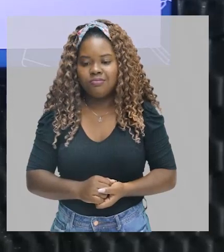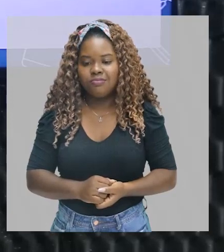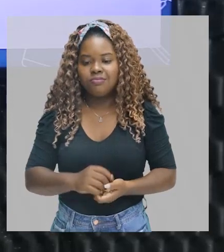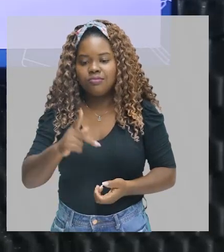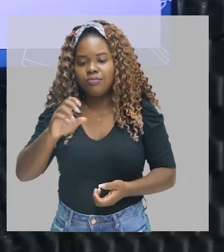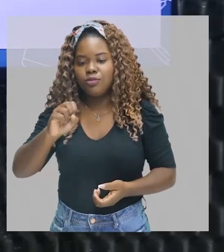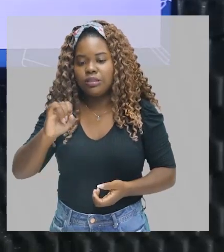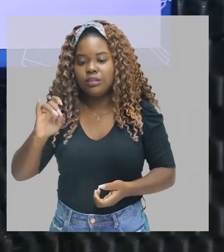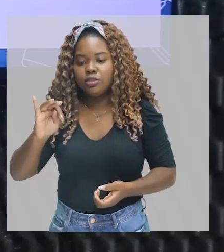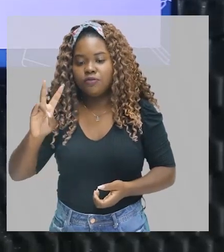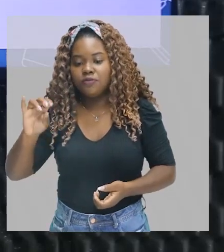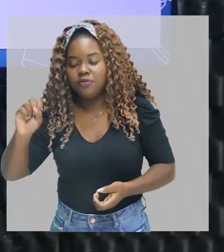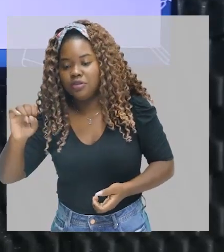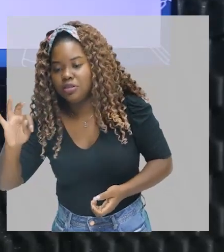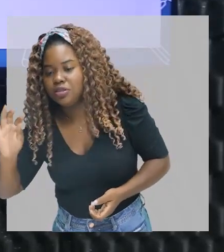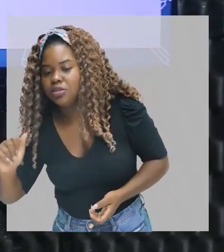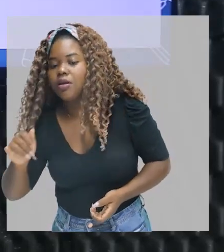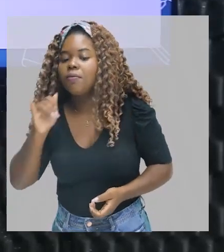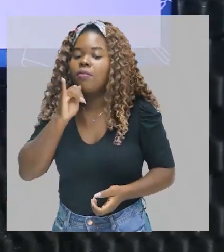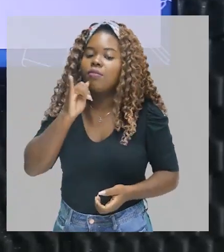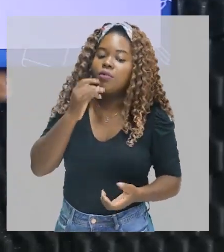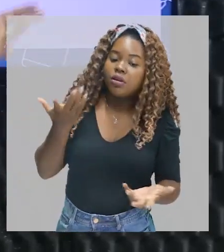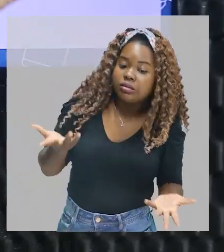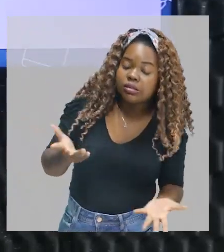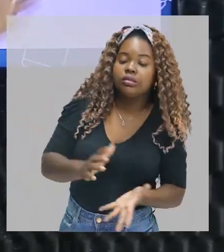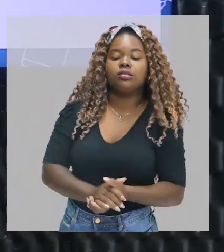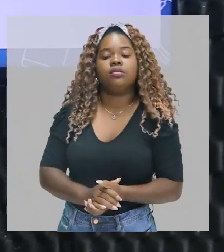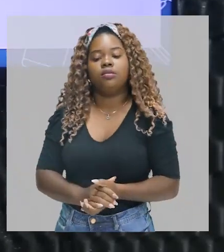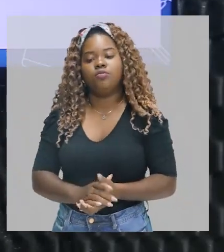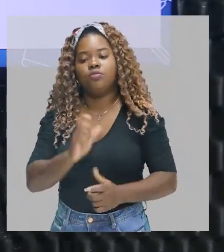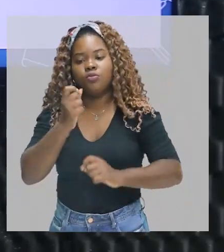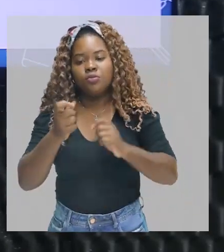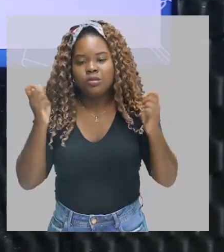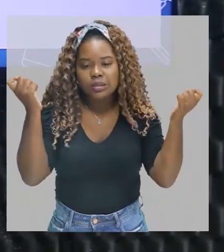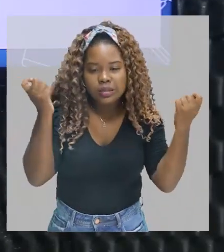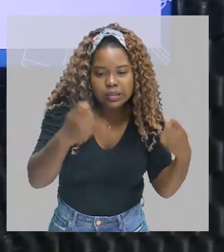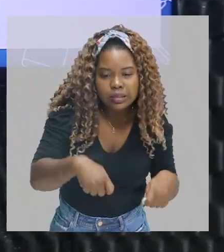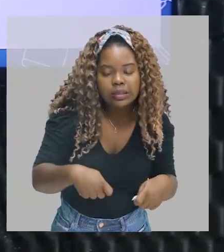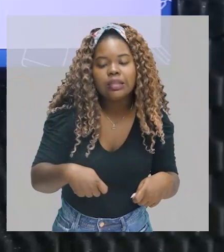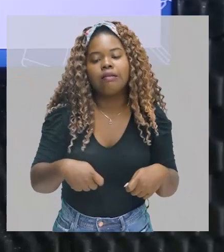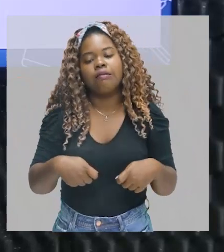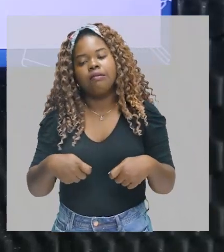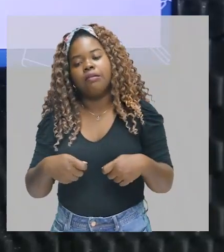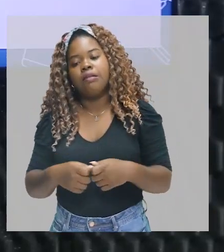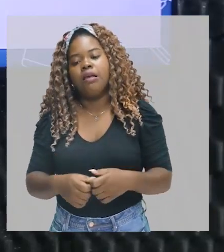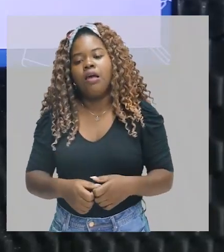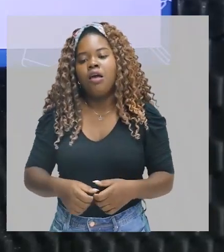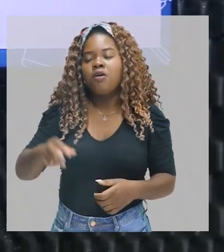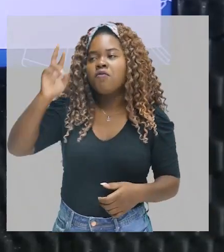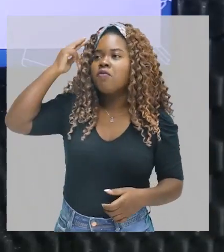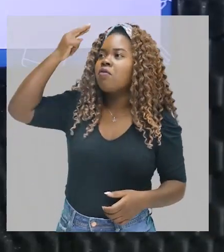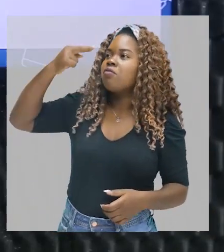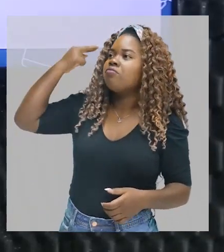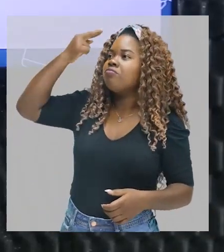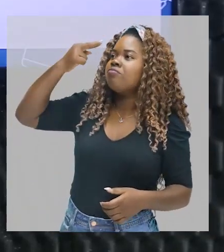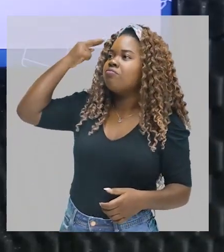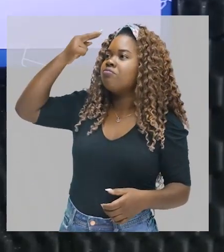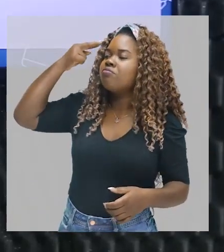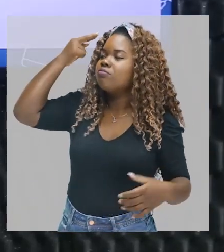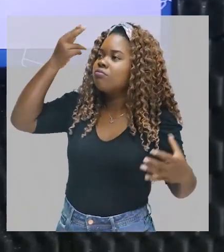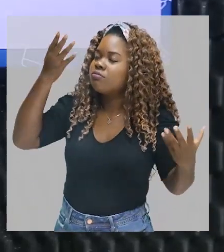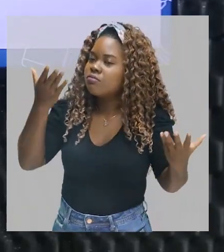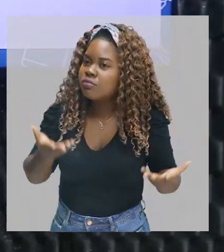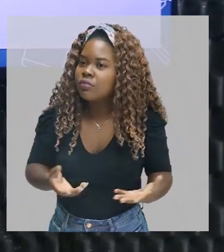vamos dizer assim, aquilo que eu posso provar, eu vou para algo idealizado, algo que